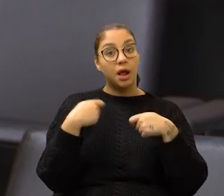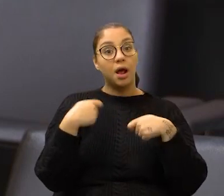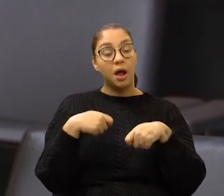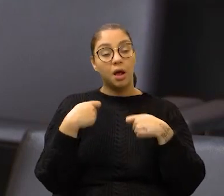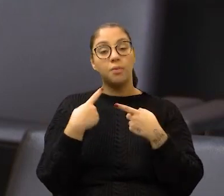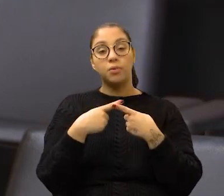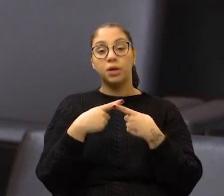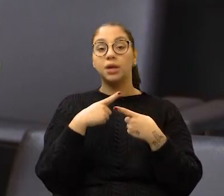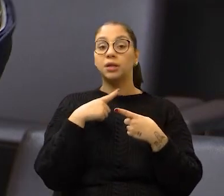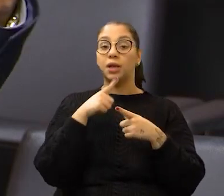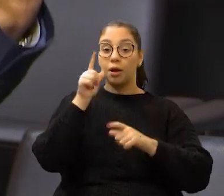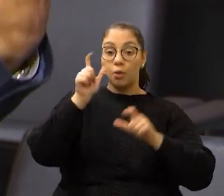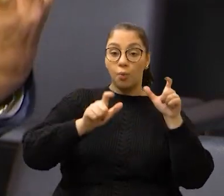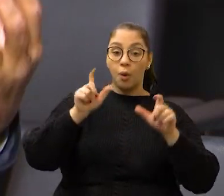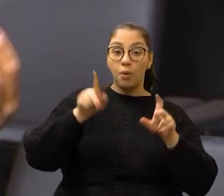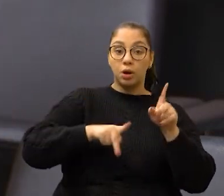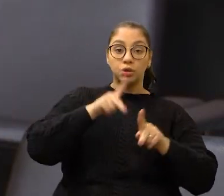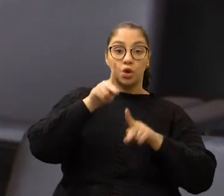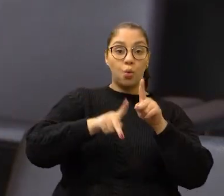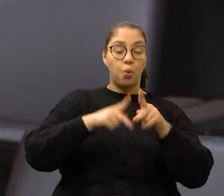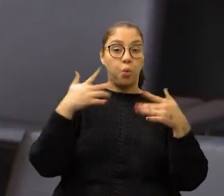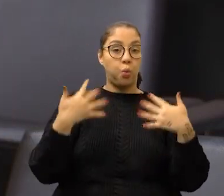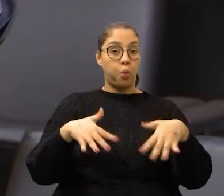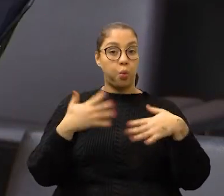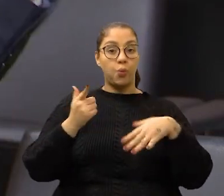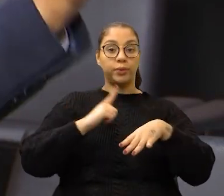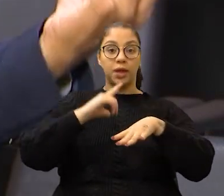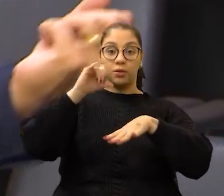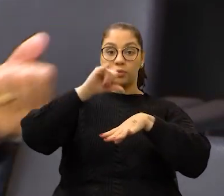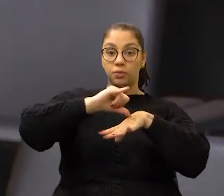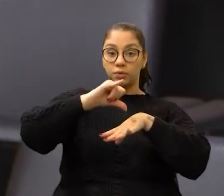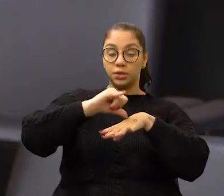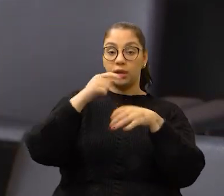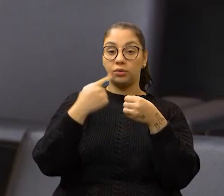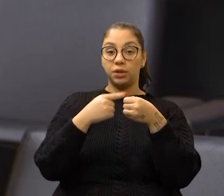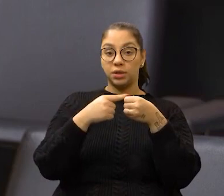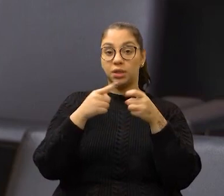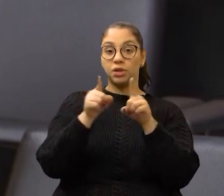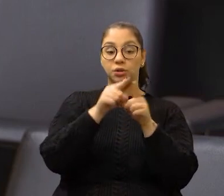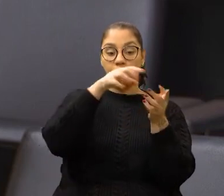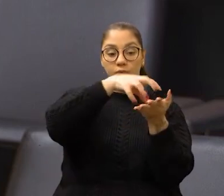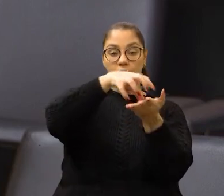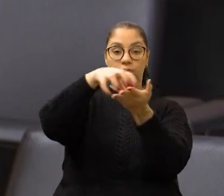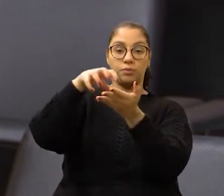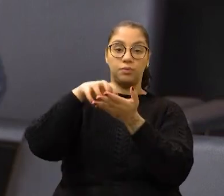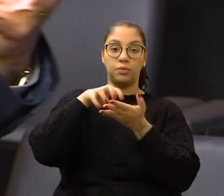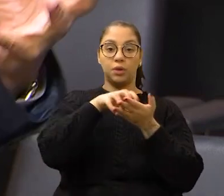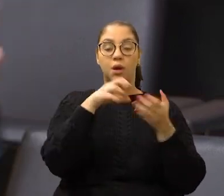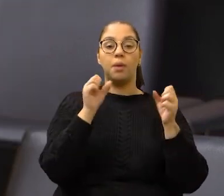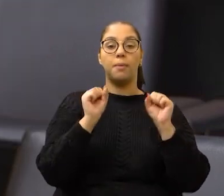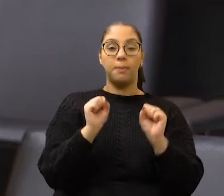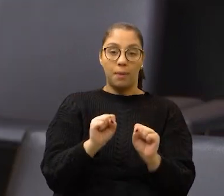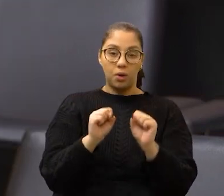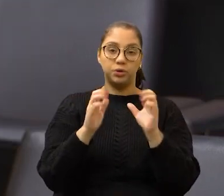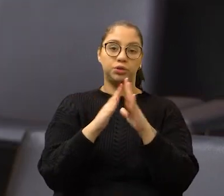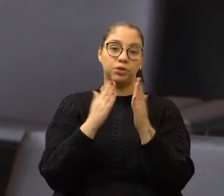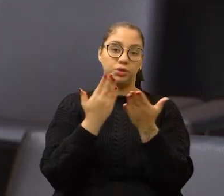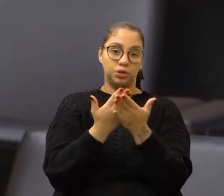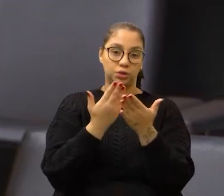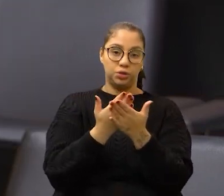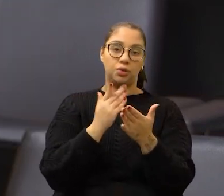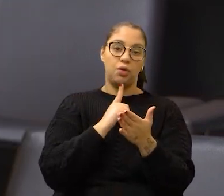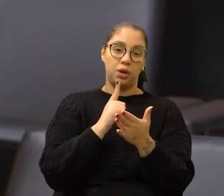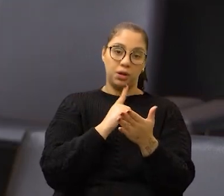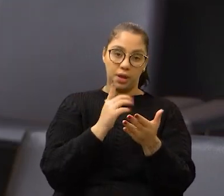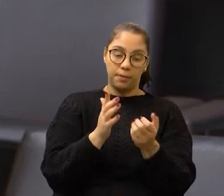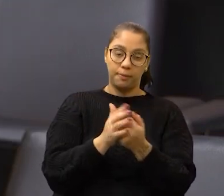nós temos uma população gigantesca, nós temos um centro da cidade, nós temos distritos aonde poderíamos colocar essas creches.